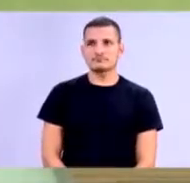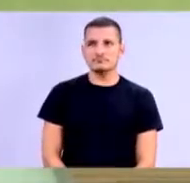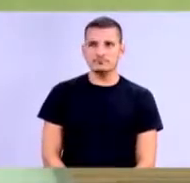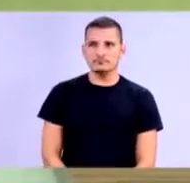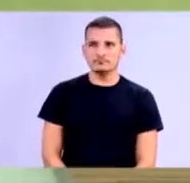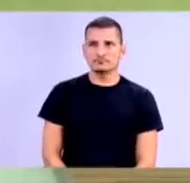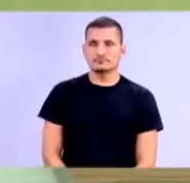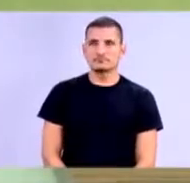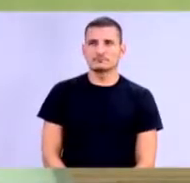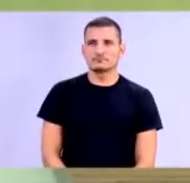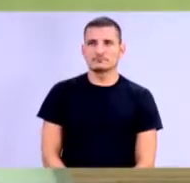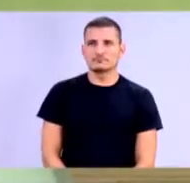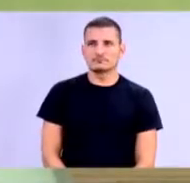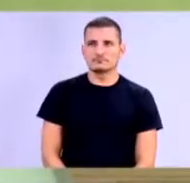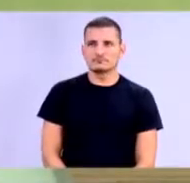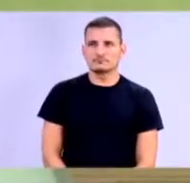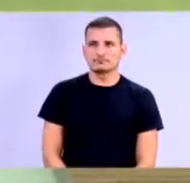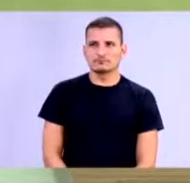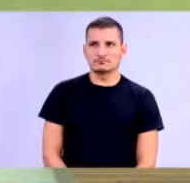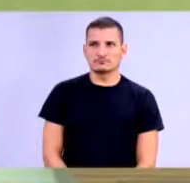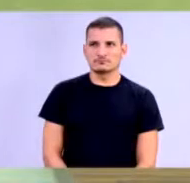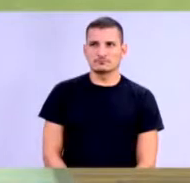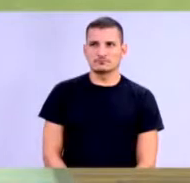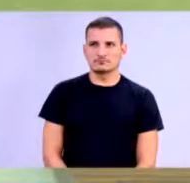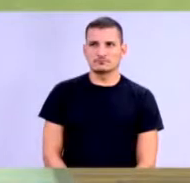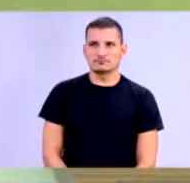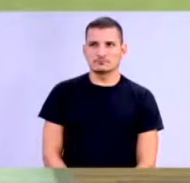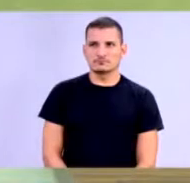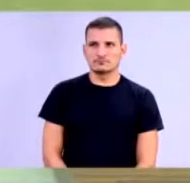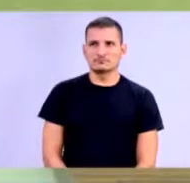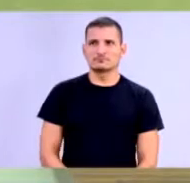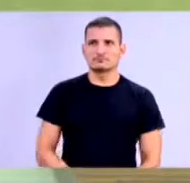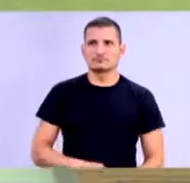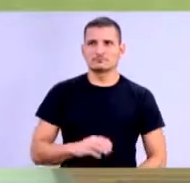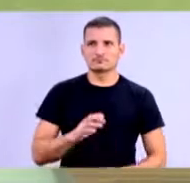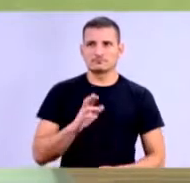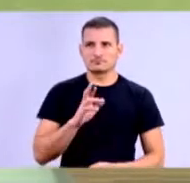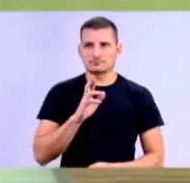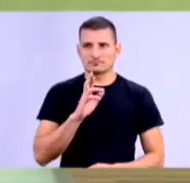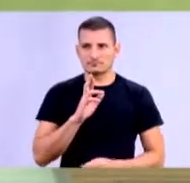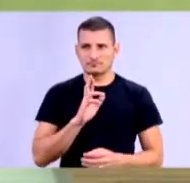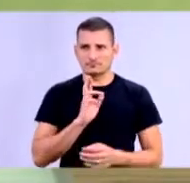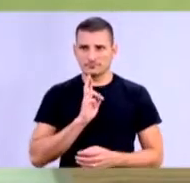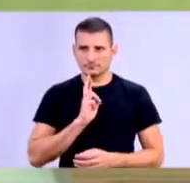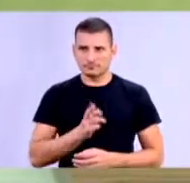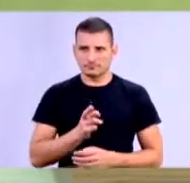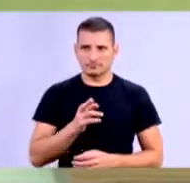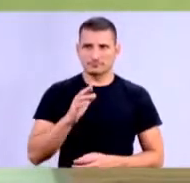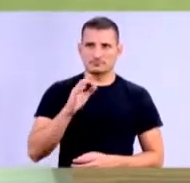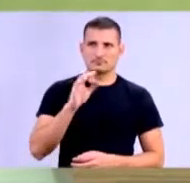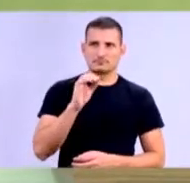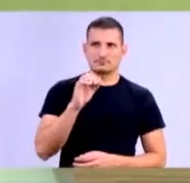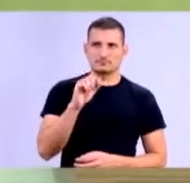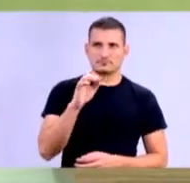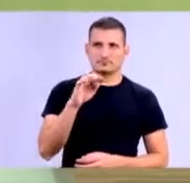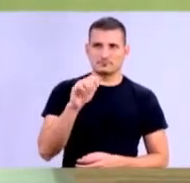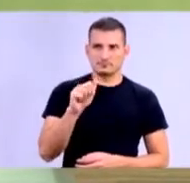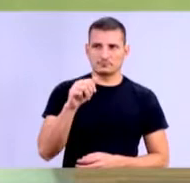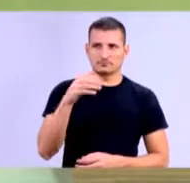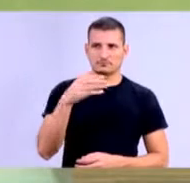no começo, a participação de Costa Marques. Ah, interessante. Então, Costa Marques, nós